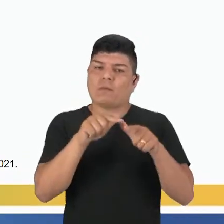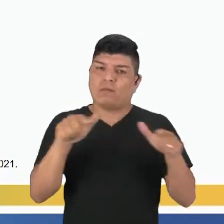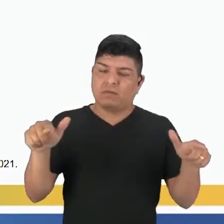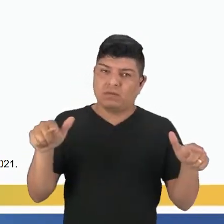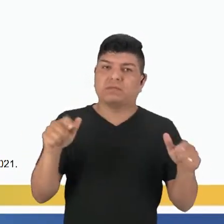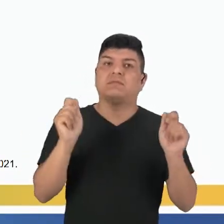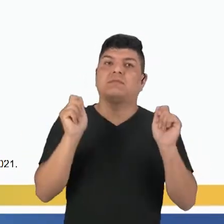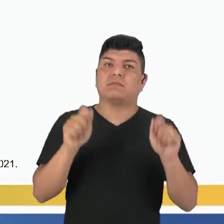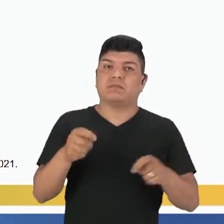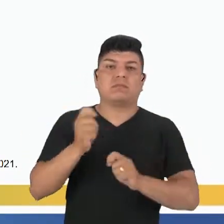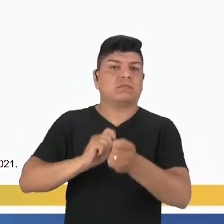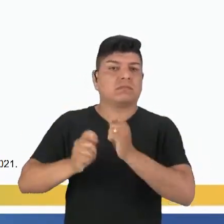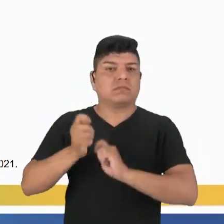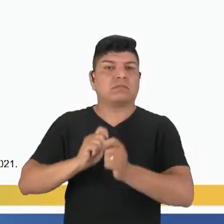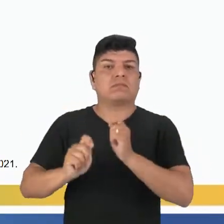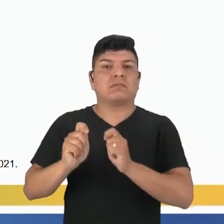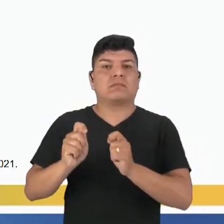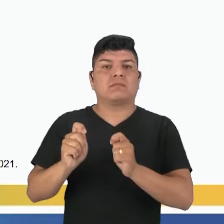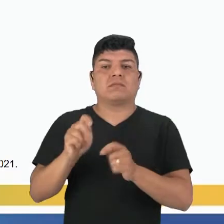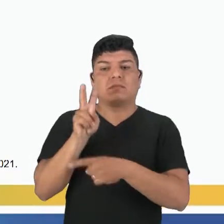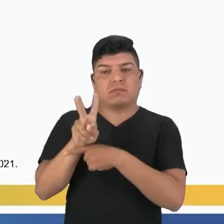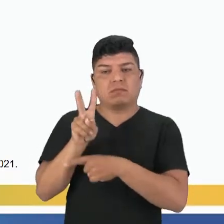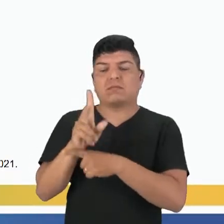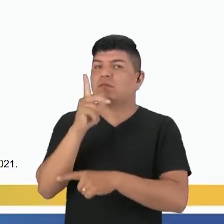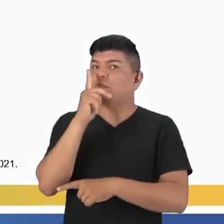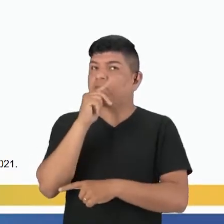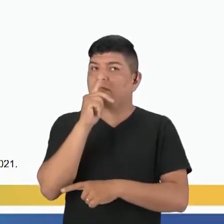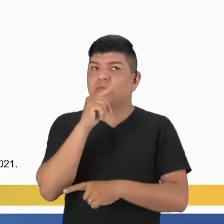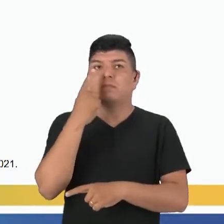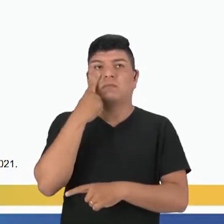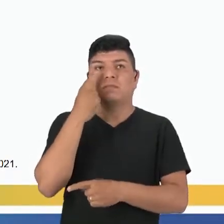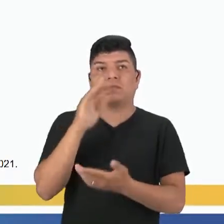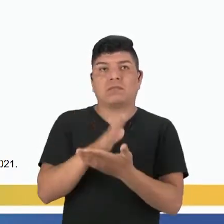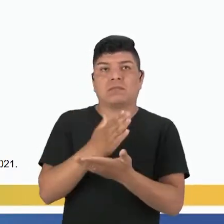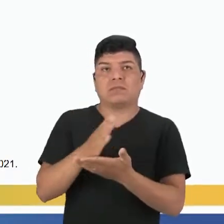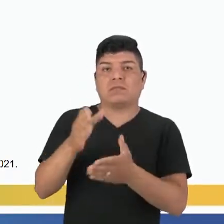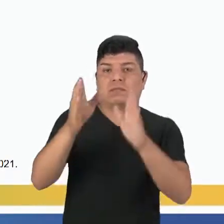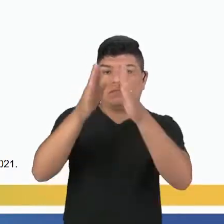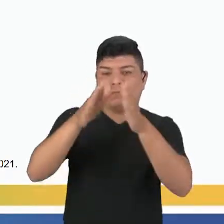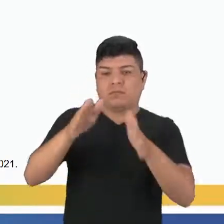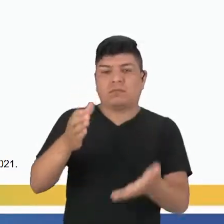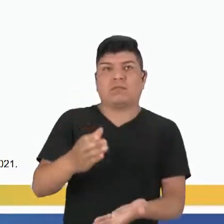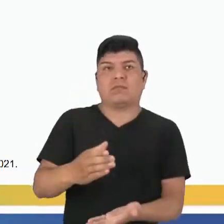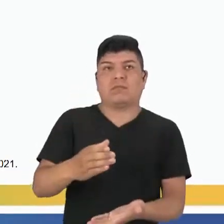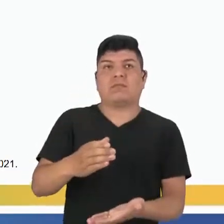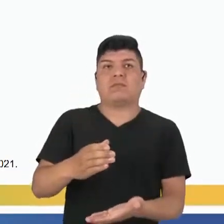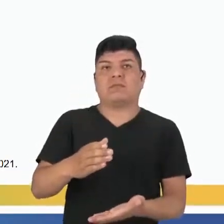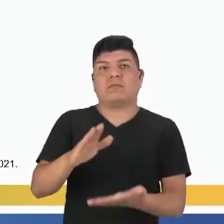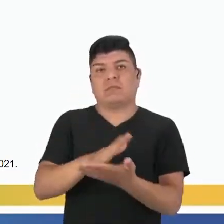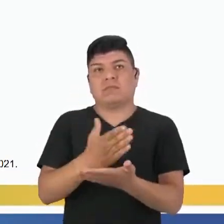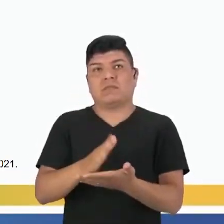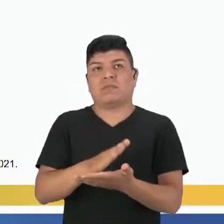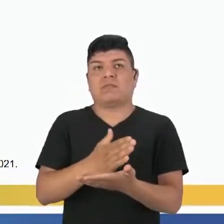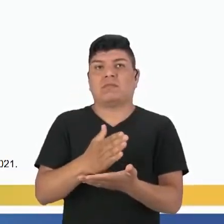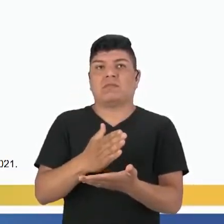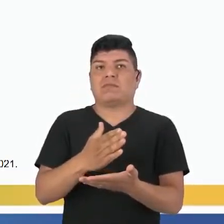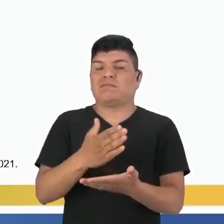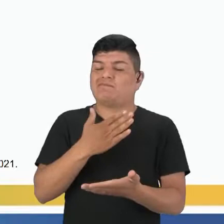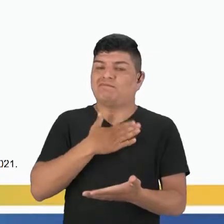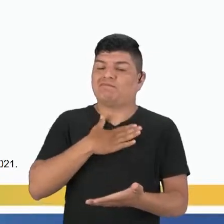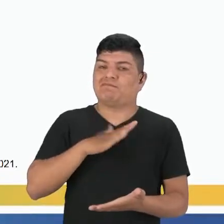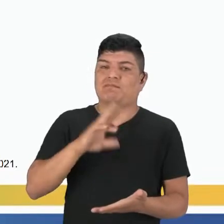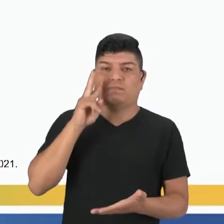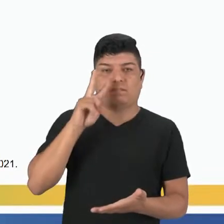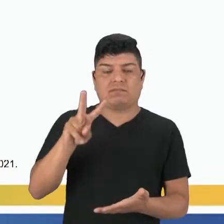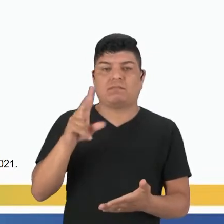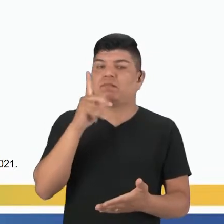e que seja economicamente viável tratar a água. A gente consegue ver algumas garrafas PET boiando, algumas coisas que a gente não gostaria